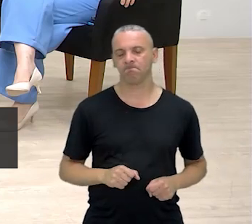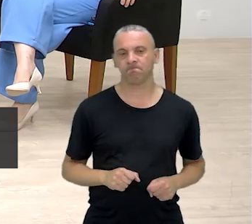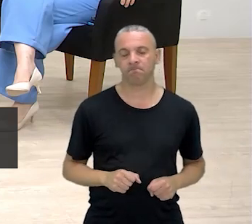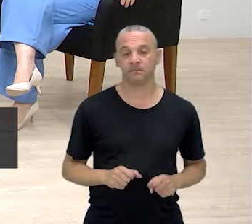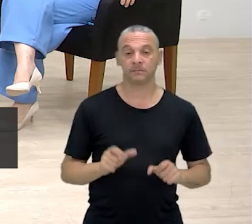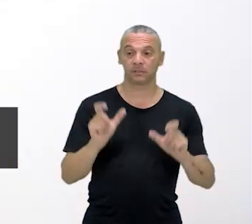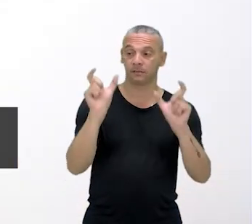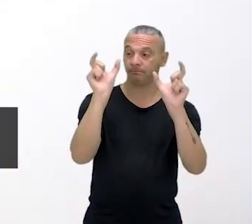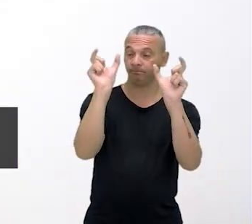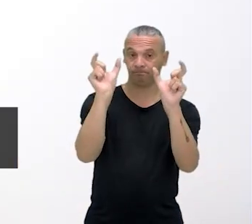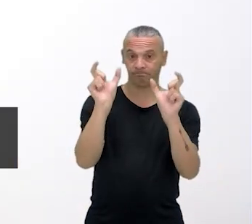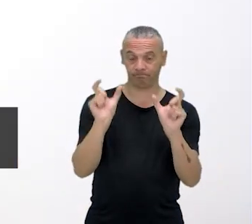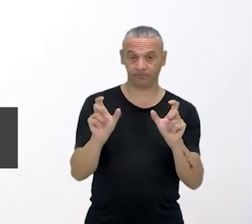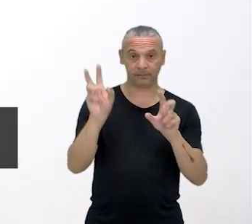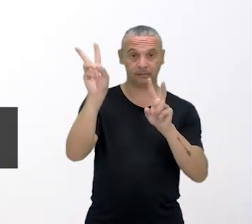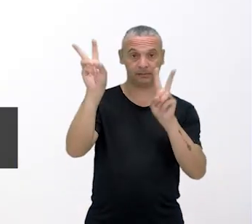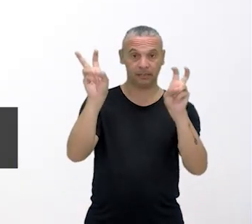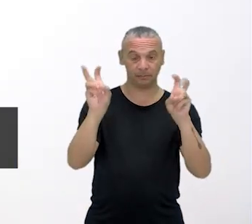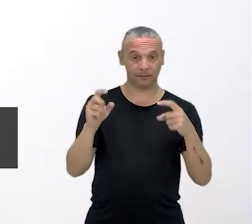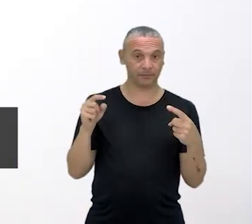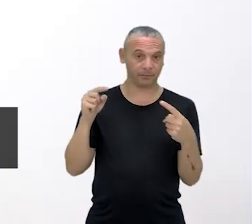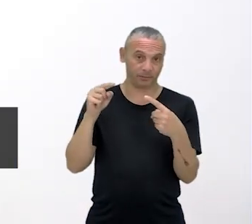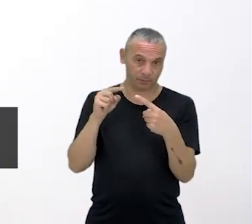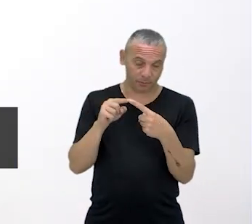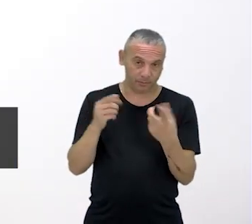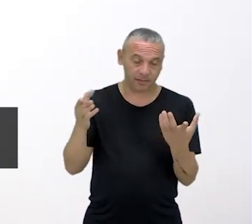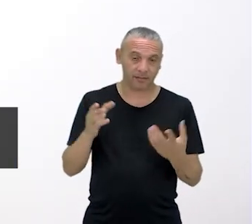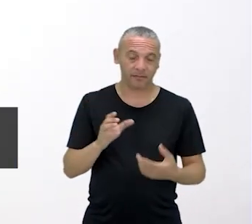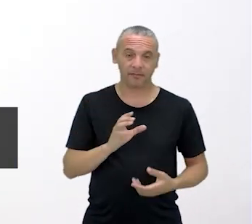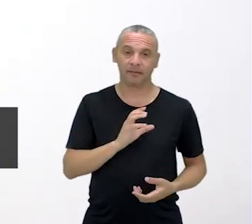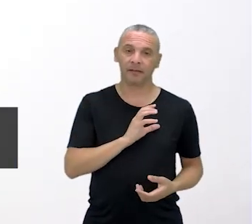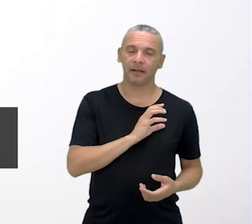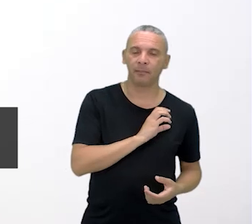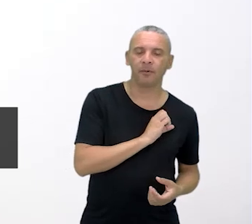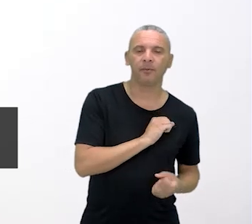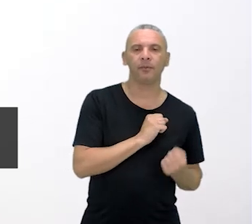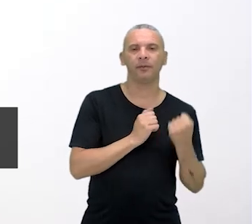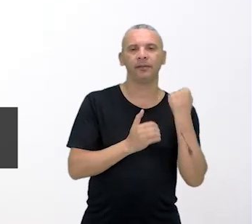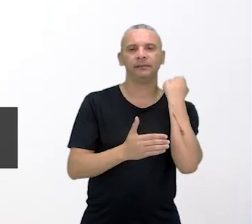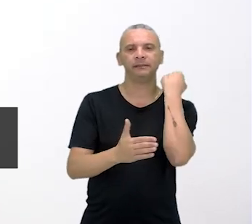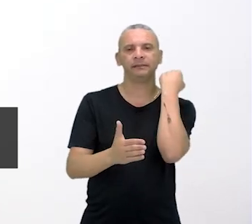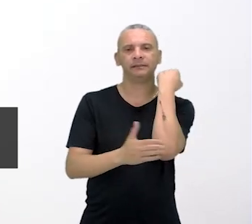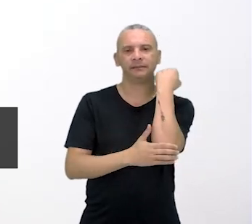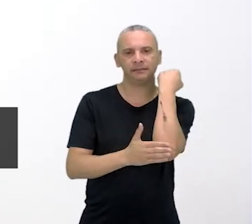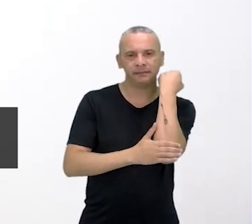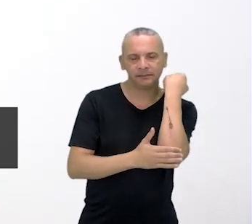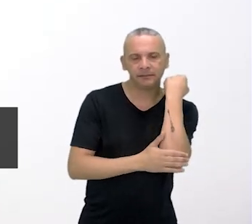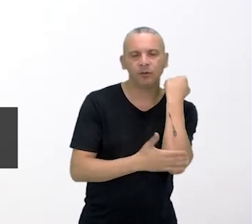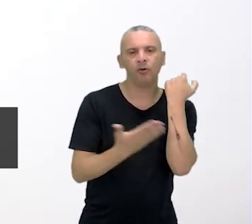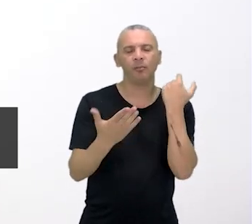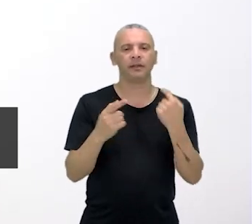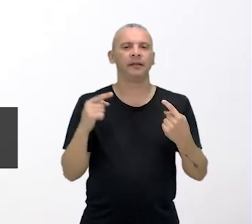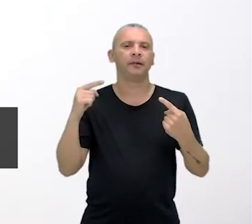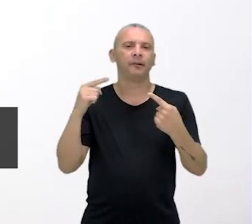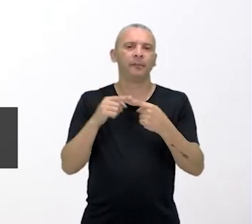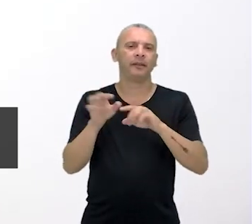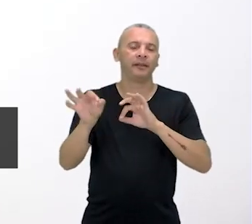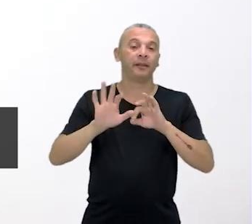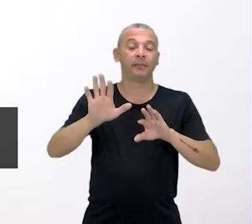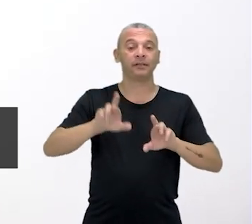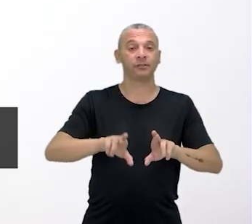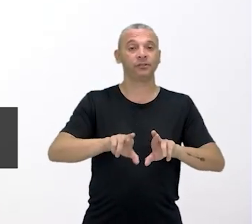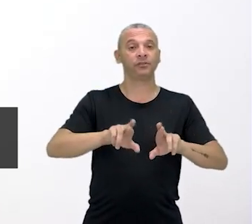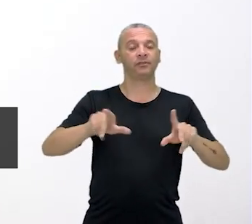temas permanecem atemporais, né? Então a questão do amor, do ciúme, né? Agora a forma, eu acho que é muito diferente,